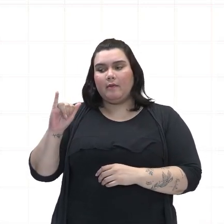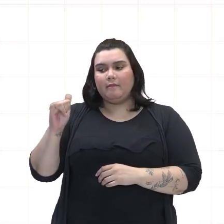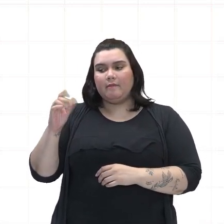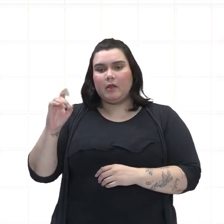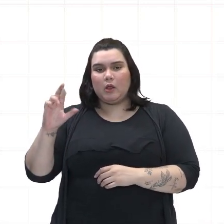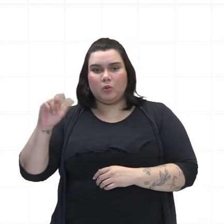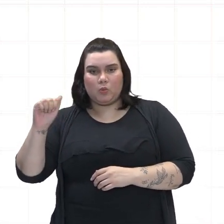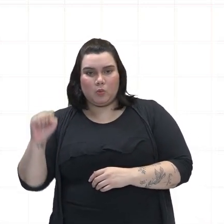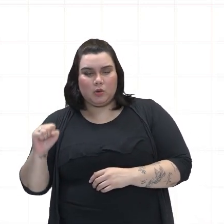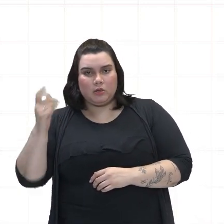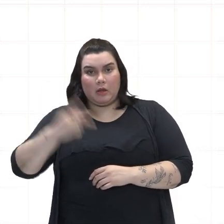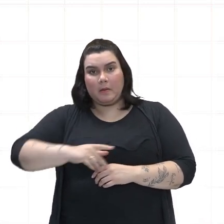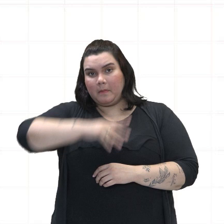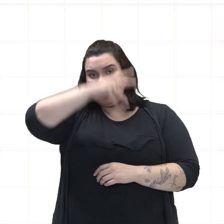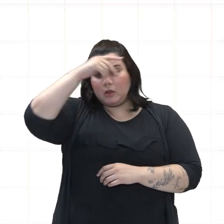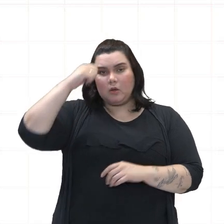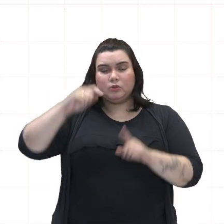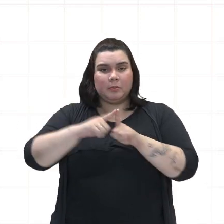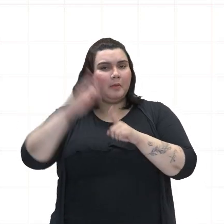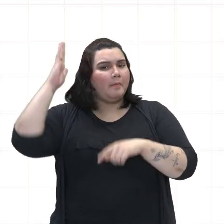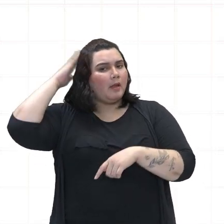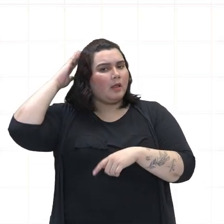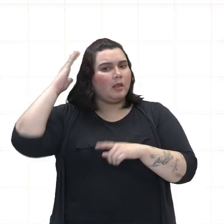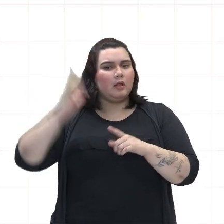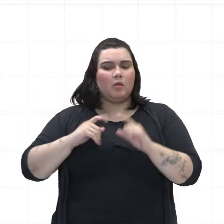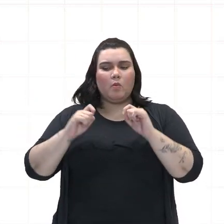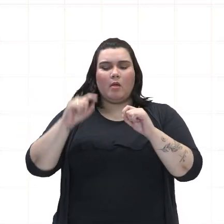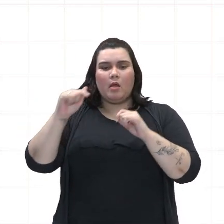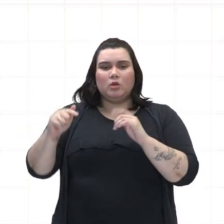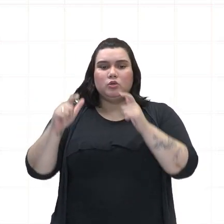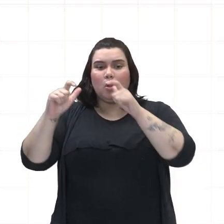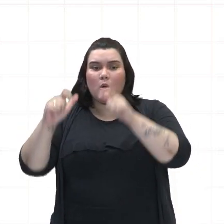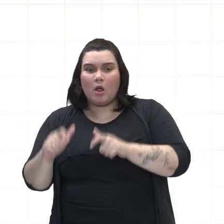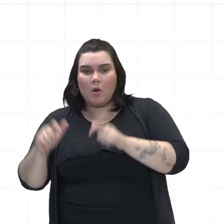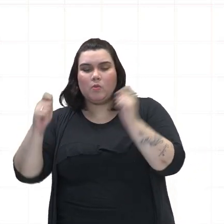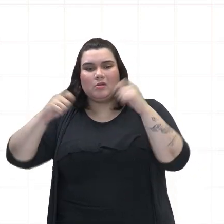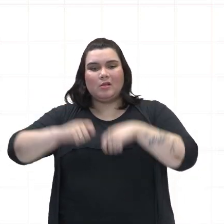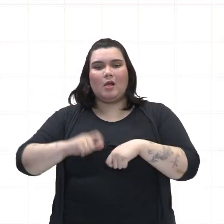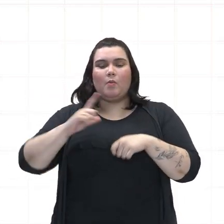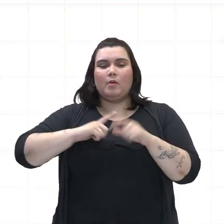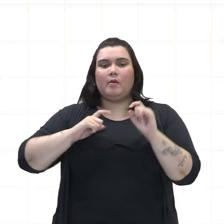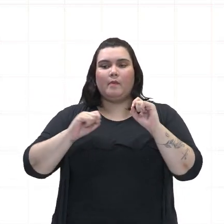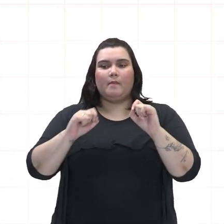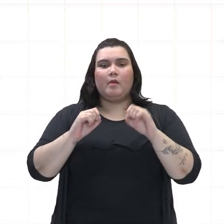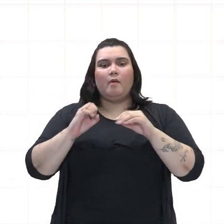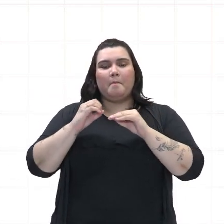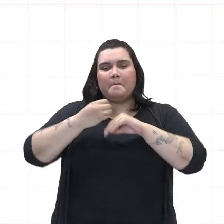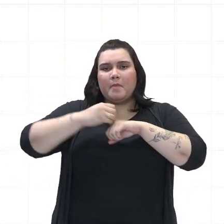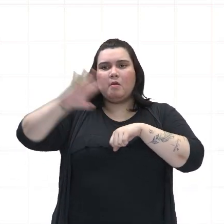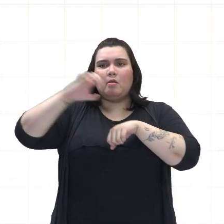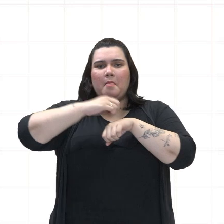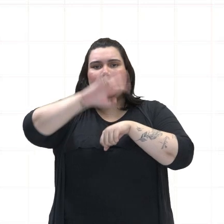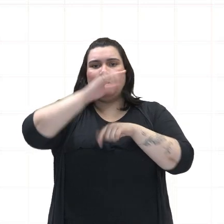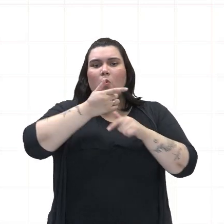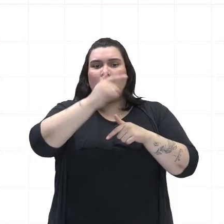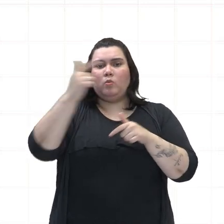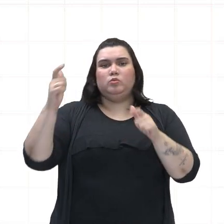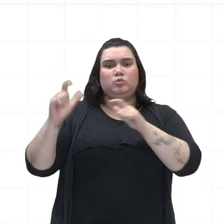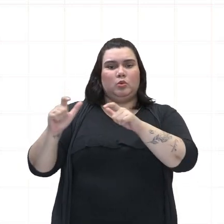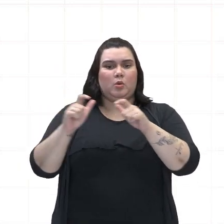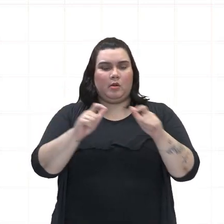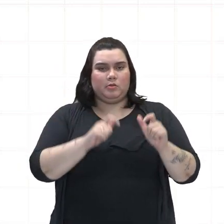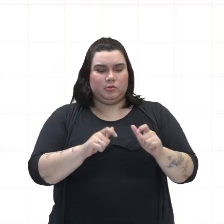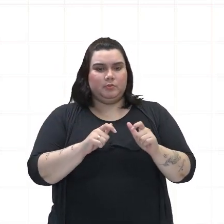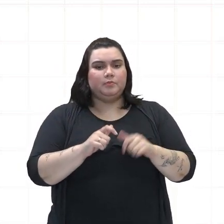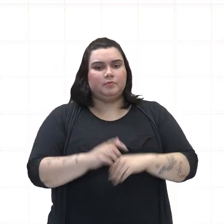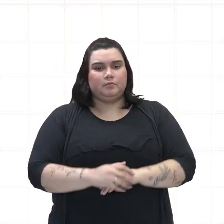Estados Unidos e outros países que precisavam dessa borracha para fazer os seus componentes de carro, né, como pneus e outras coisas também. E,